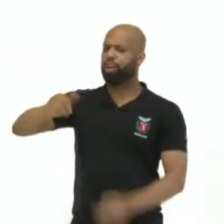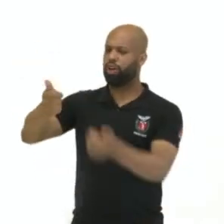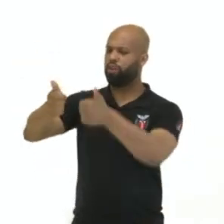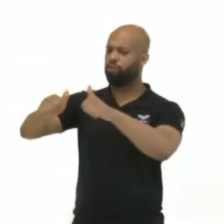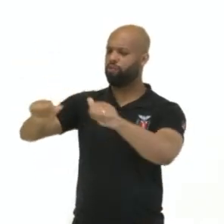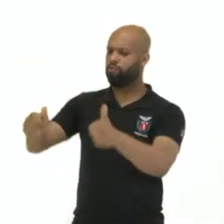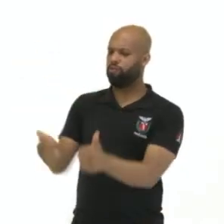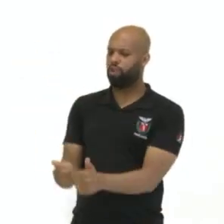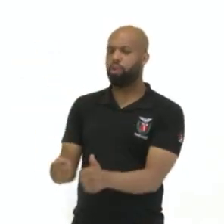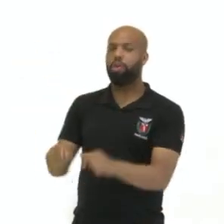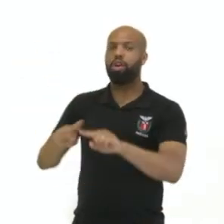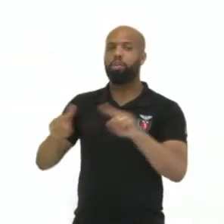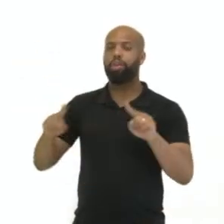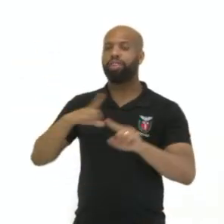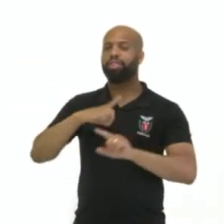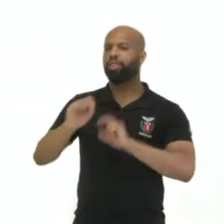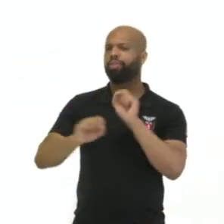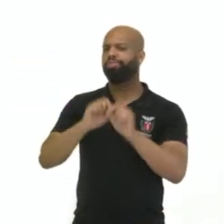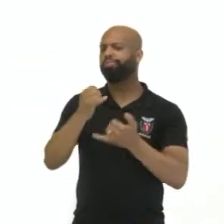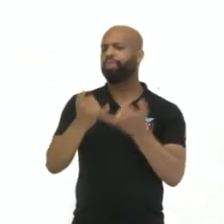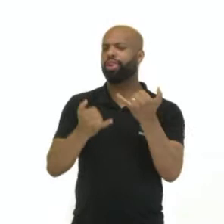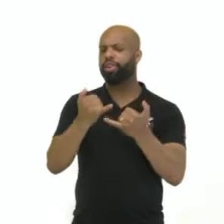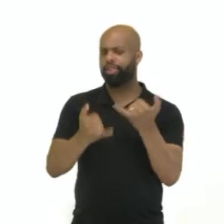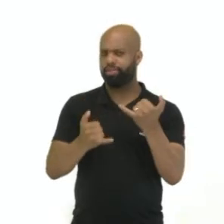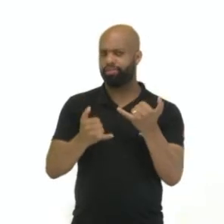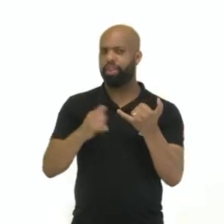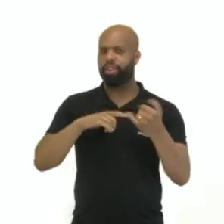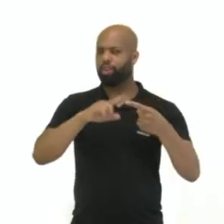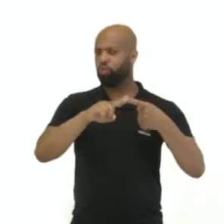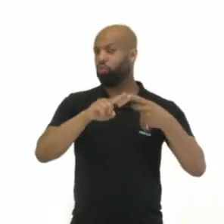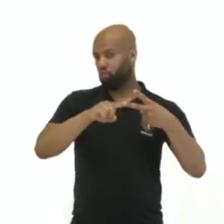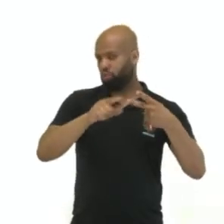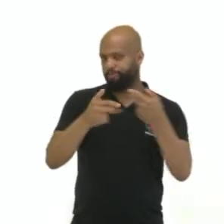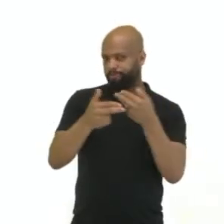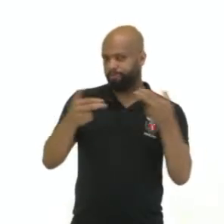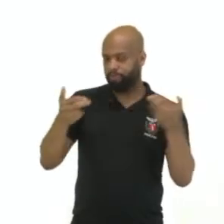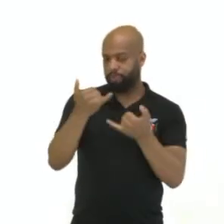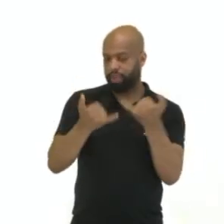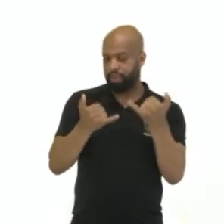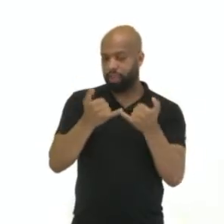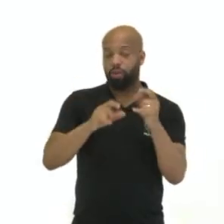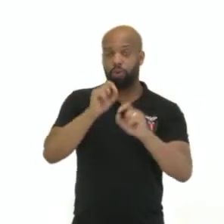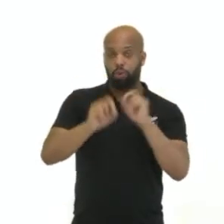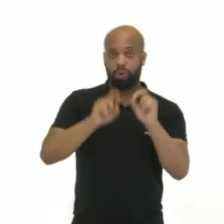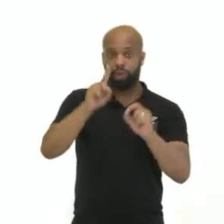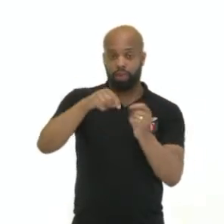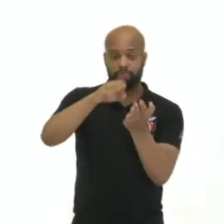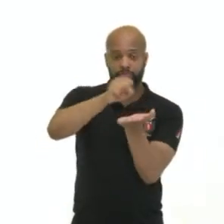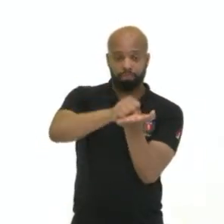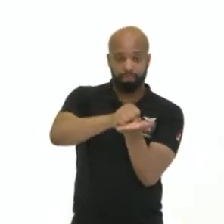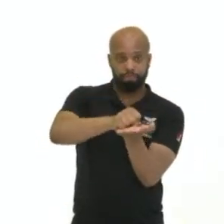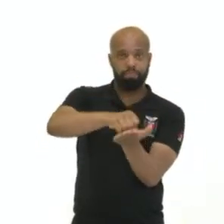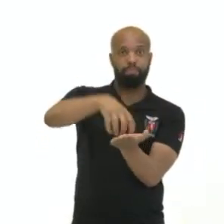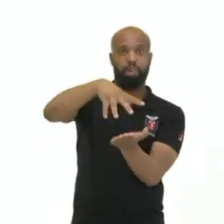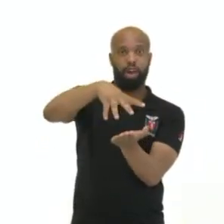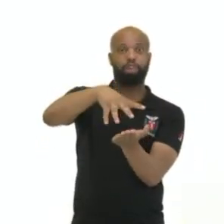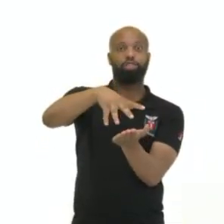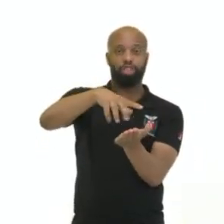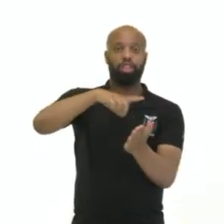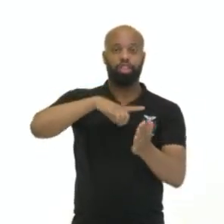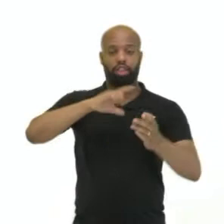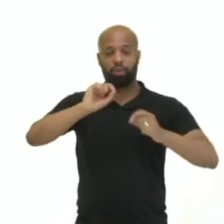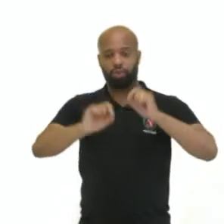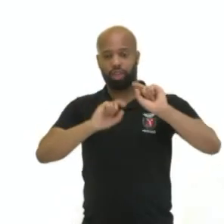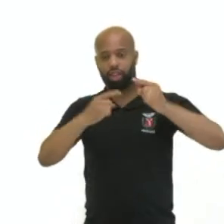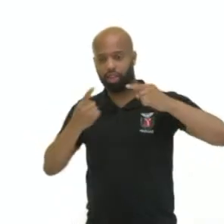na verdade eles têm uma coisa em comum, ou duas, na verdade. Eles são figuras planas. Eles possuem